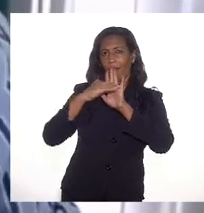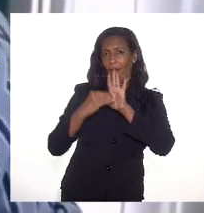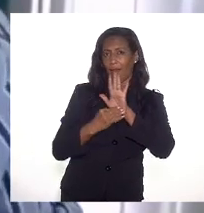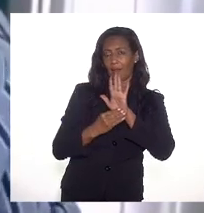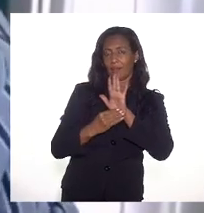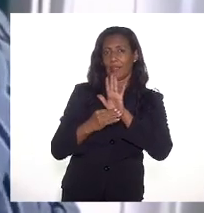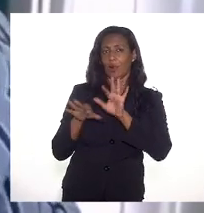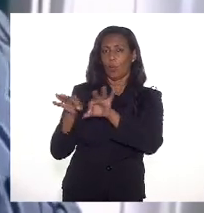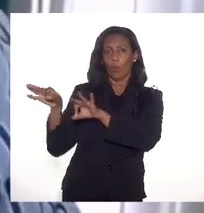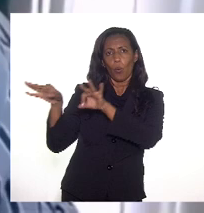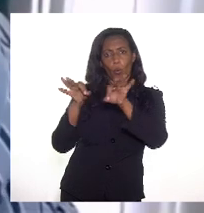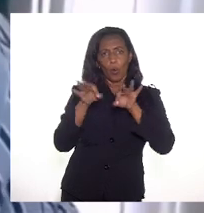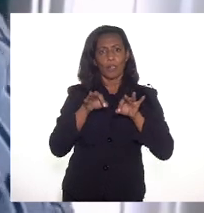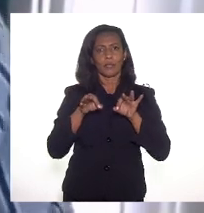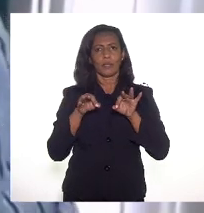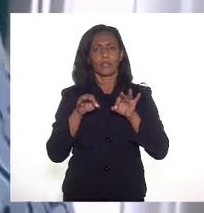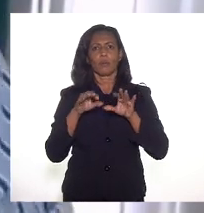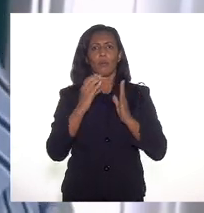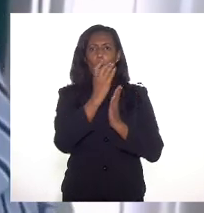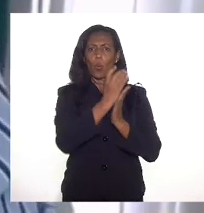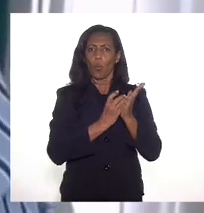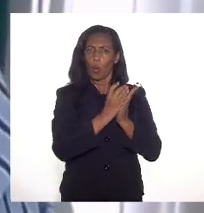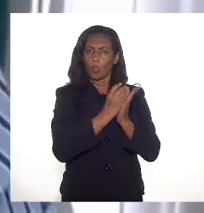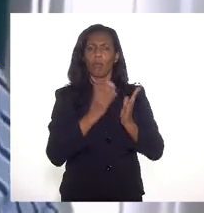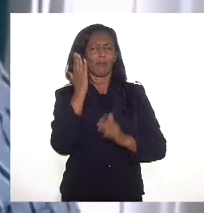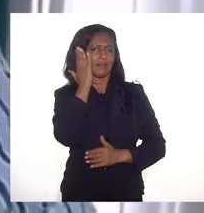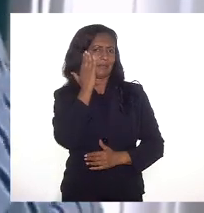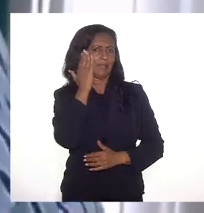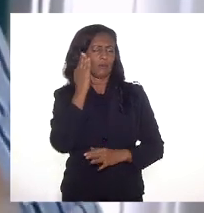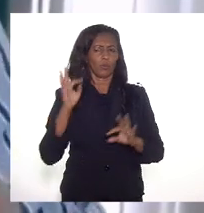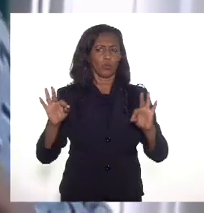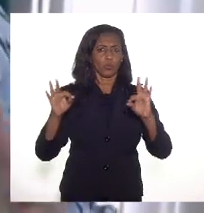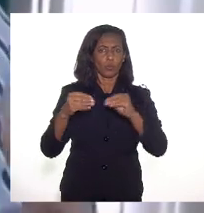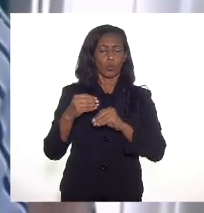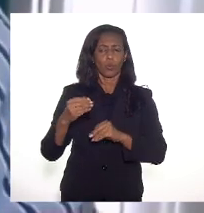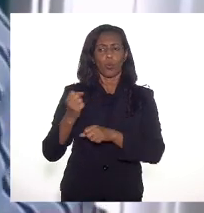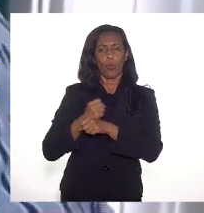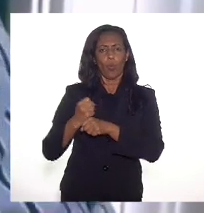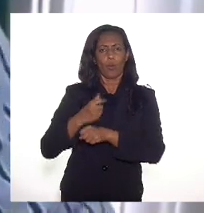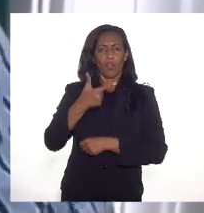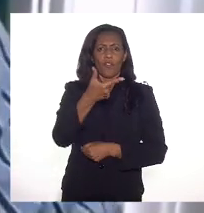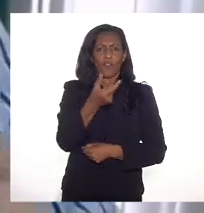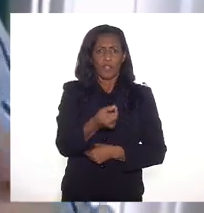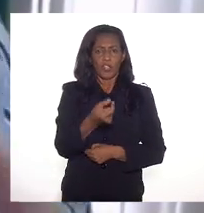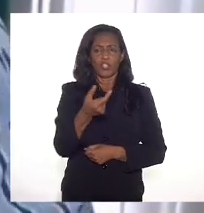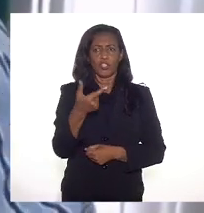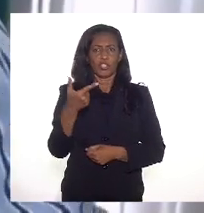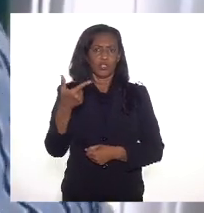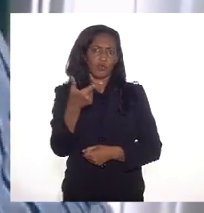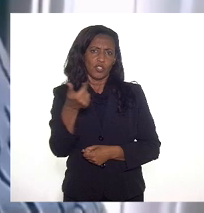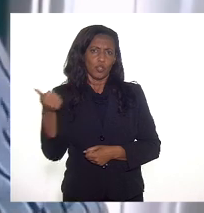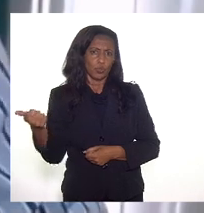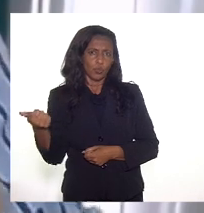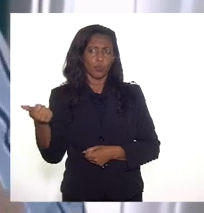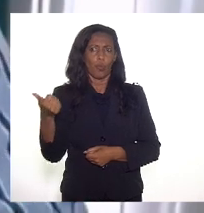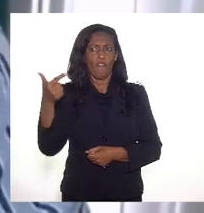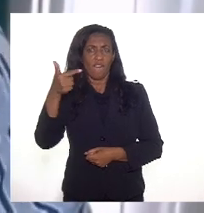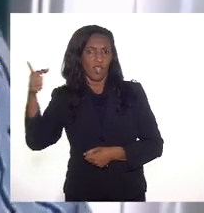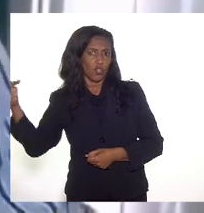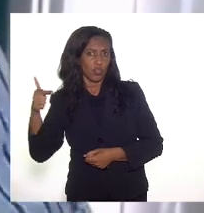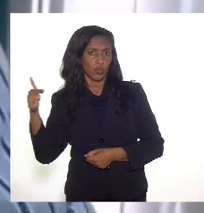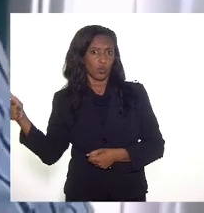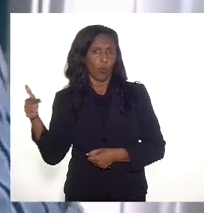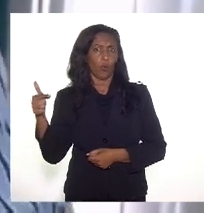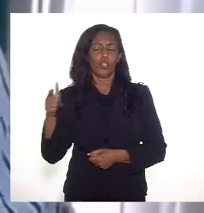em relação à organização do currículo, que todos nós sabemos que os anos letivos de 2020, de 2021, de